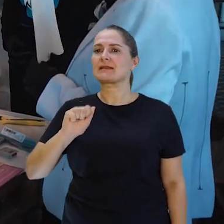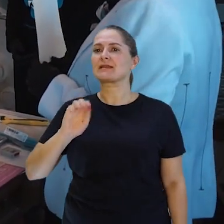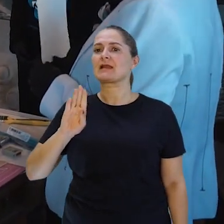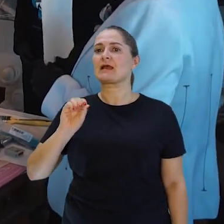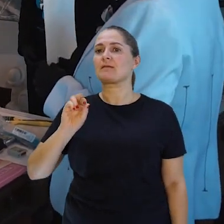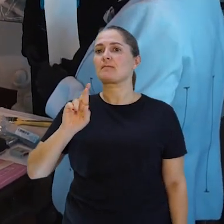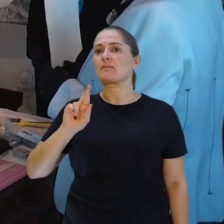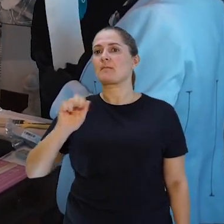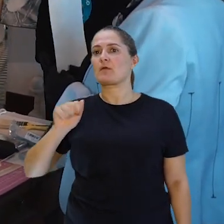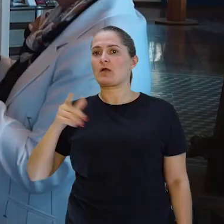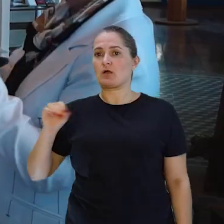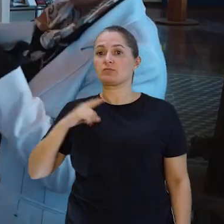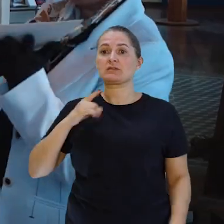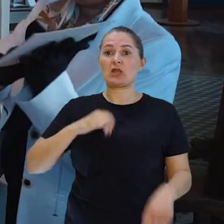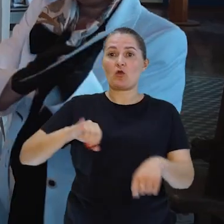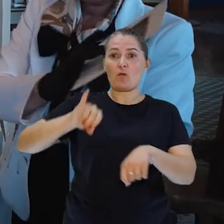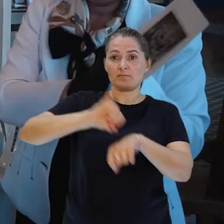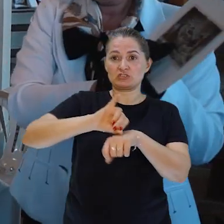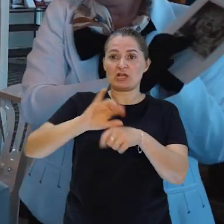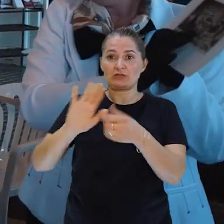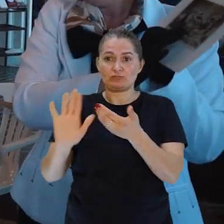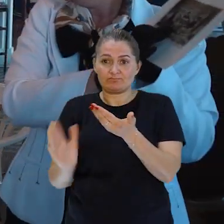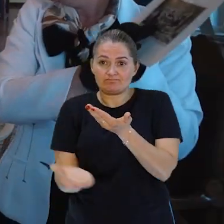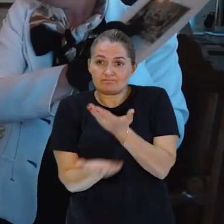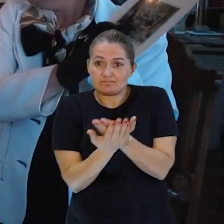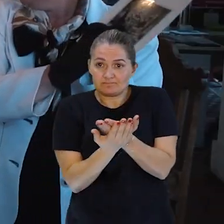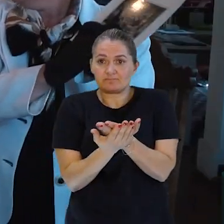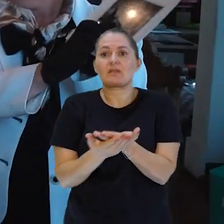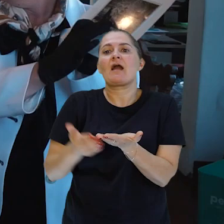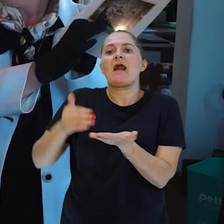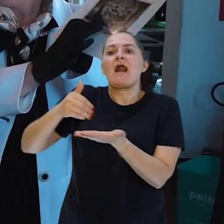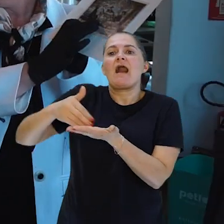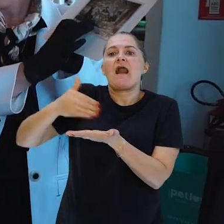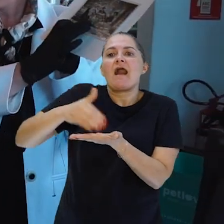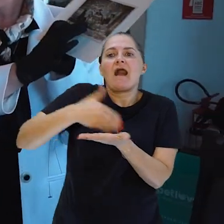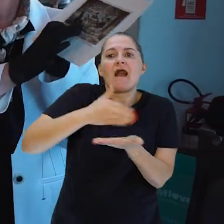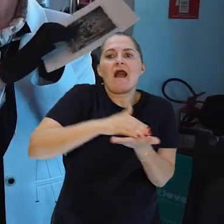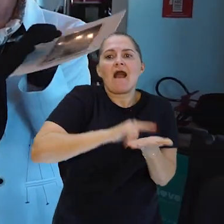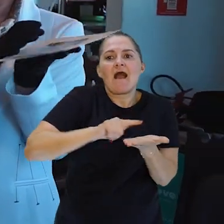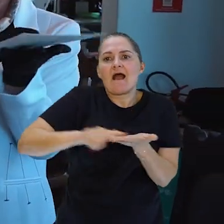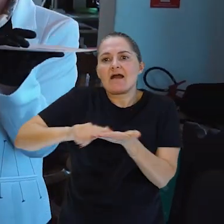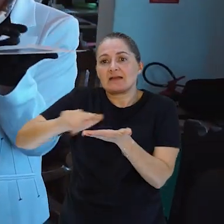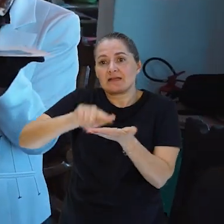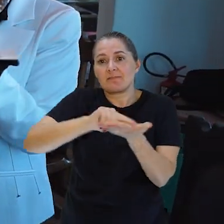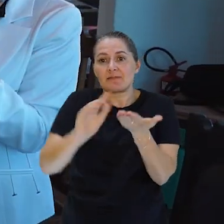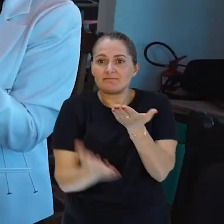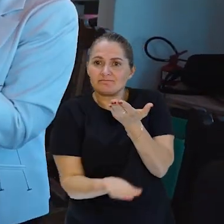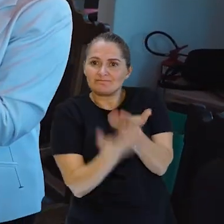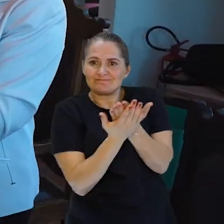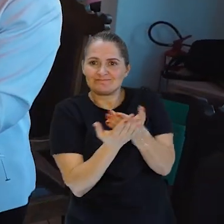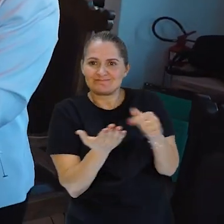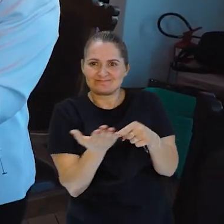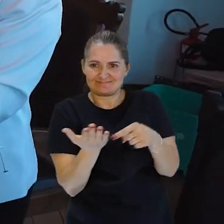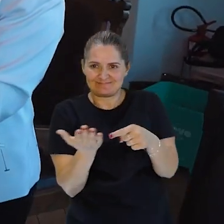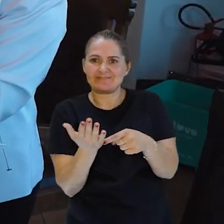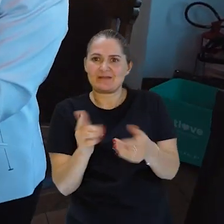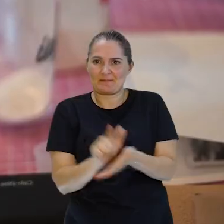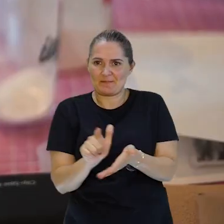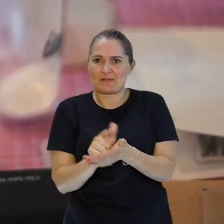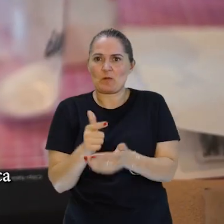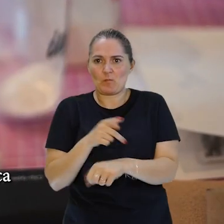chama mata-borrão. O nosso objeto em cima, tá? E a gente faz a higienização em